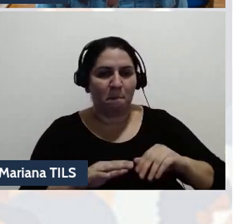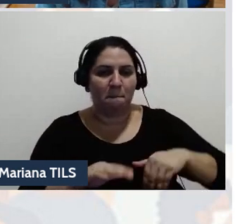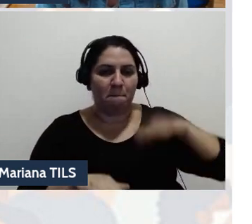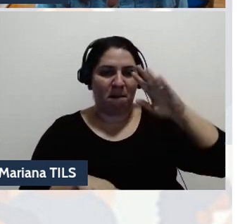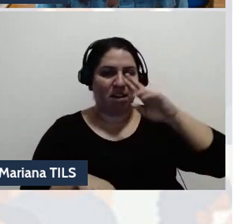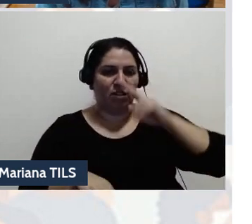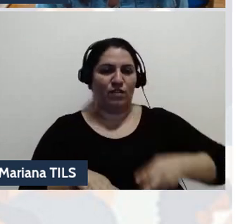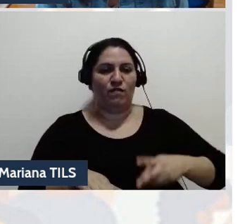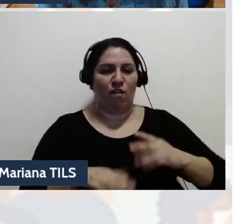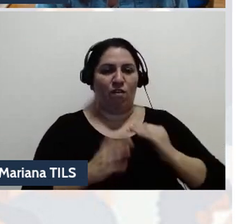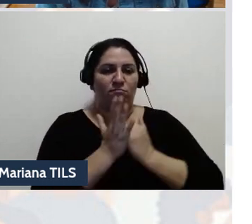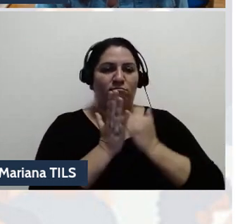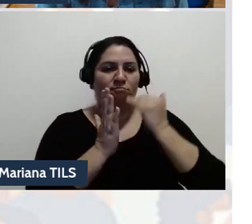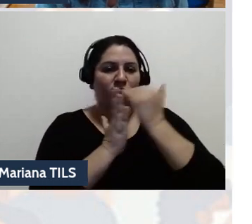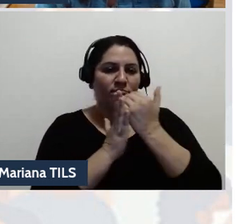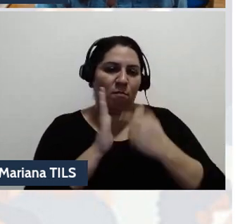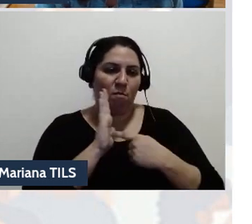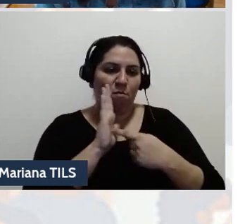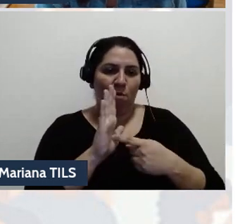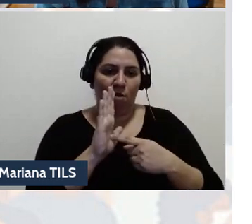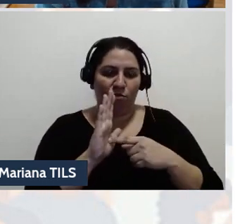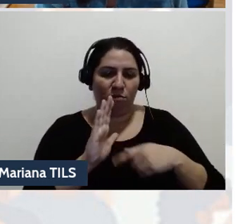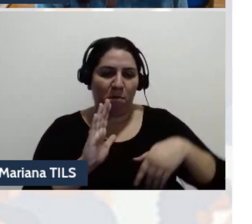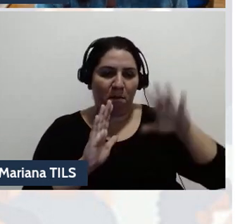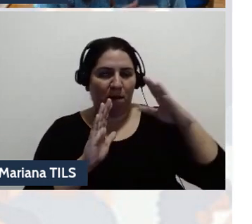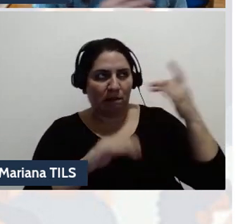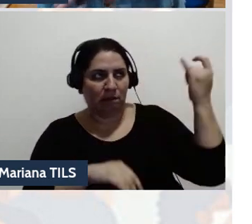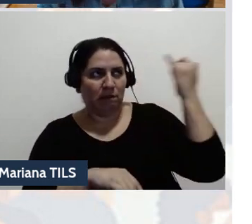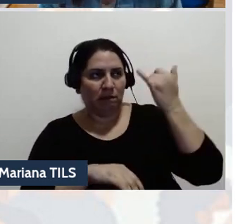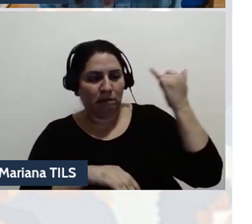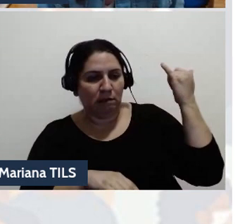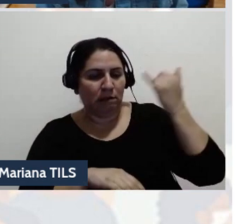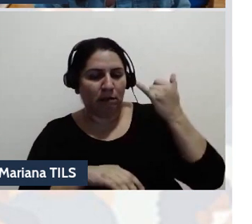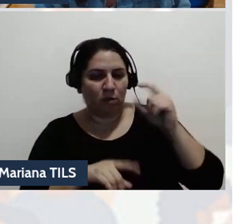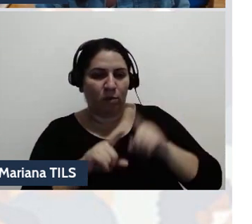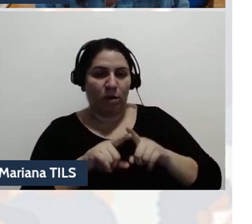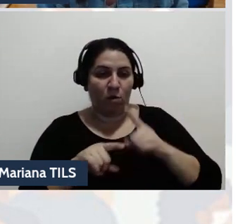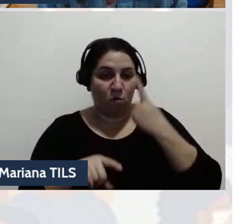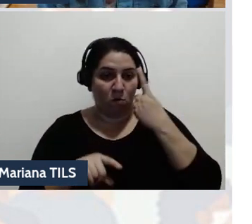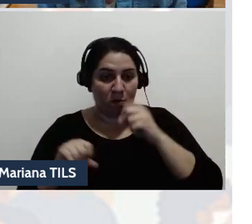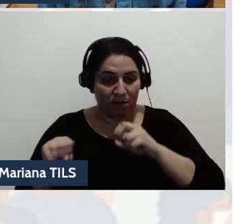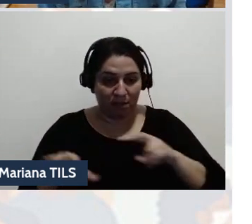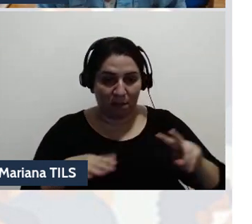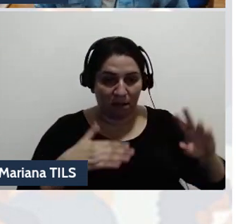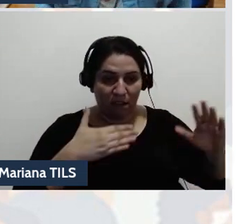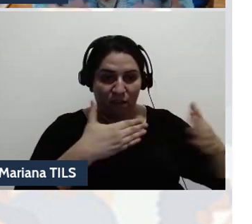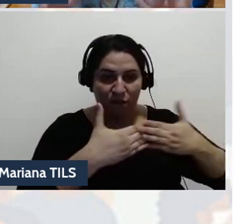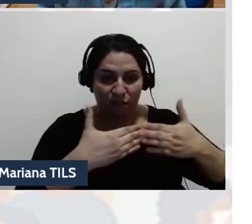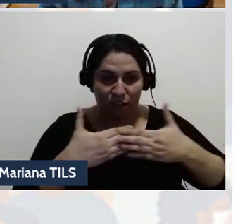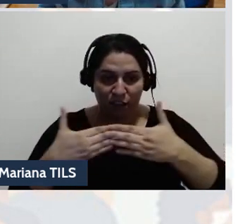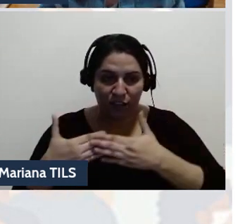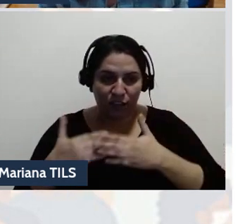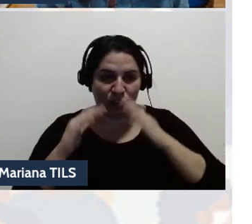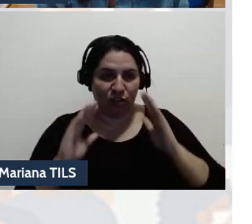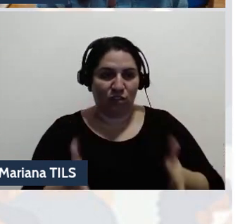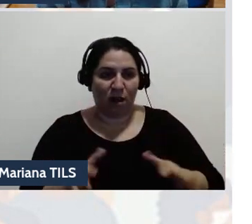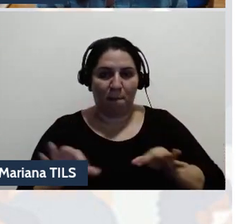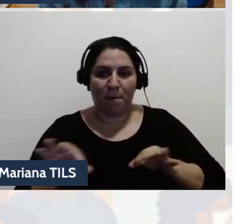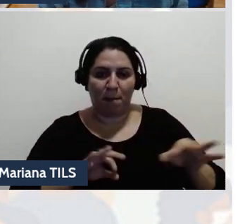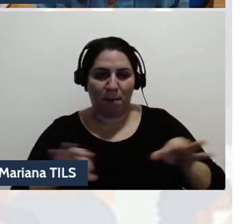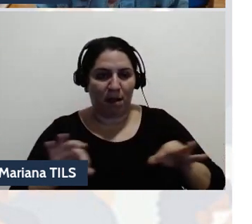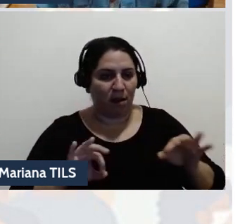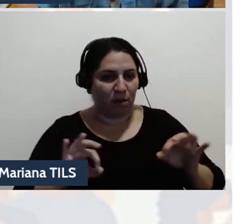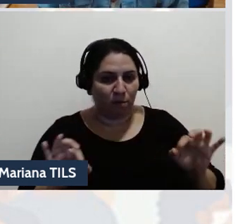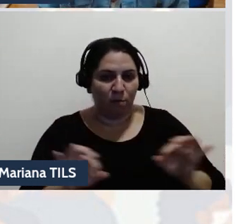período pandêmico. Esse parece ser um imperativo tão regulamentado que uma semana depois do fechamento dos espaços ele já está prontamente